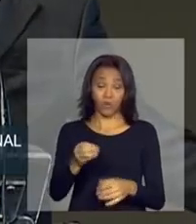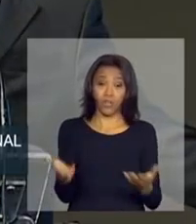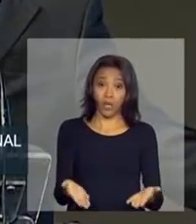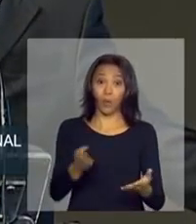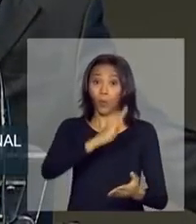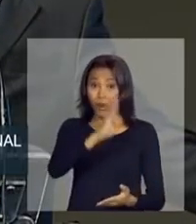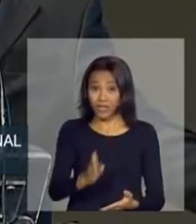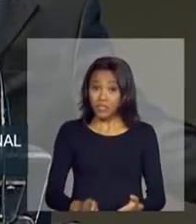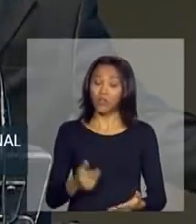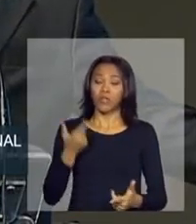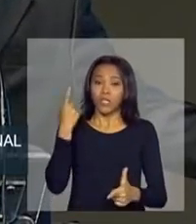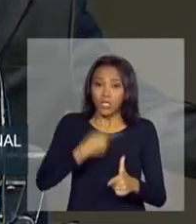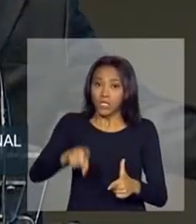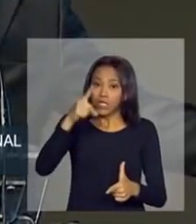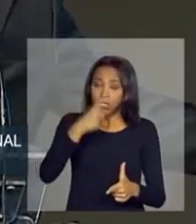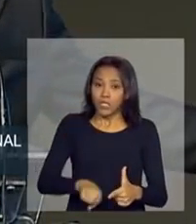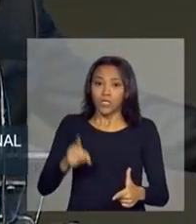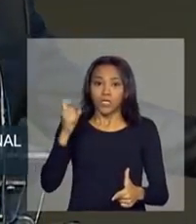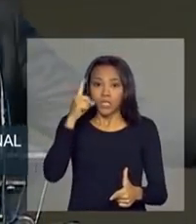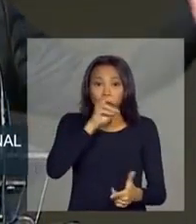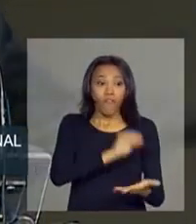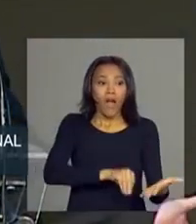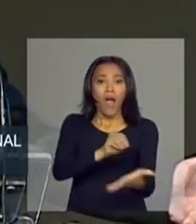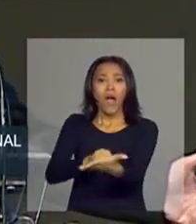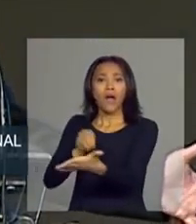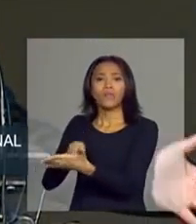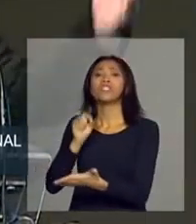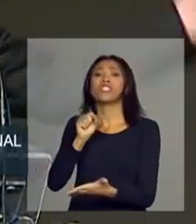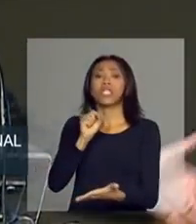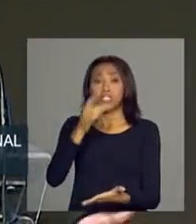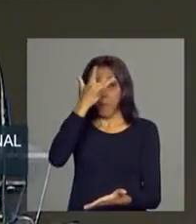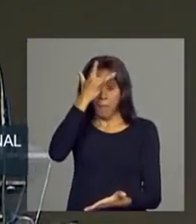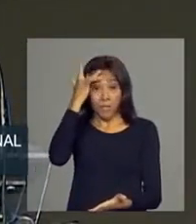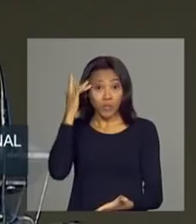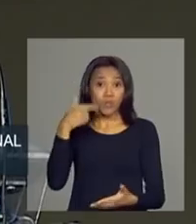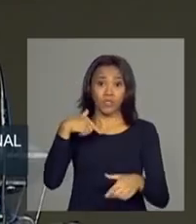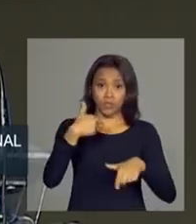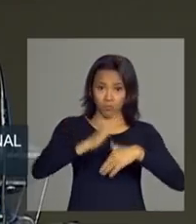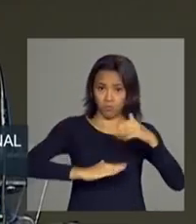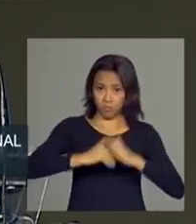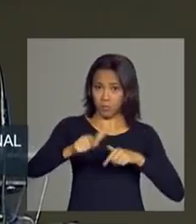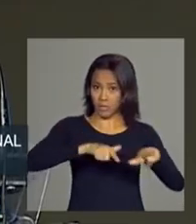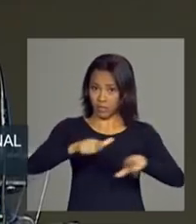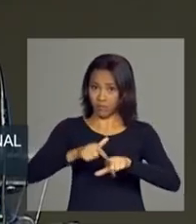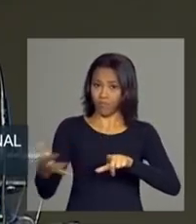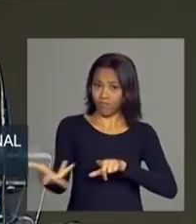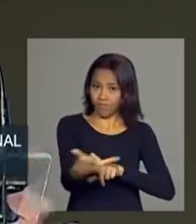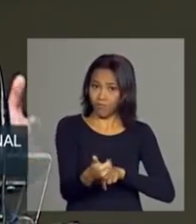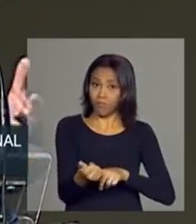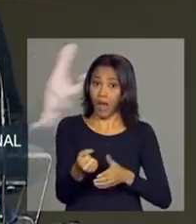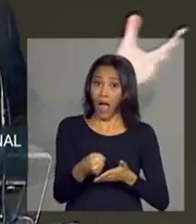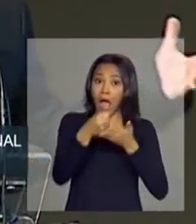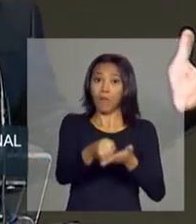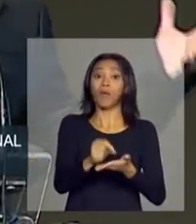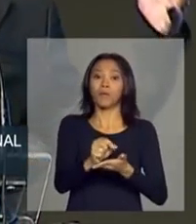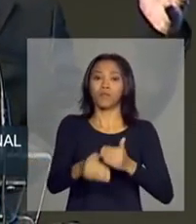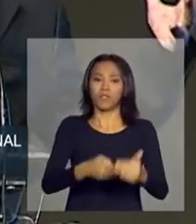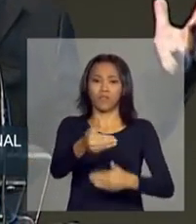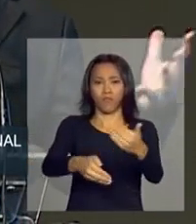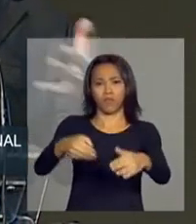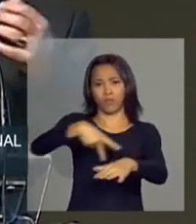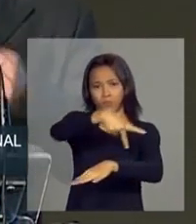técnicas. Agora e só agora, regiões inteiras têm acesso ao ensino técnico. E